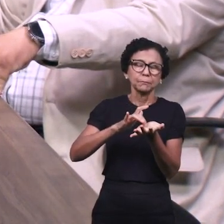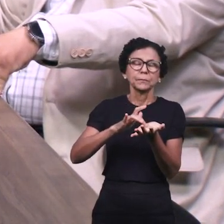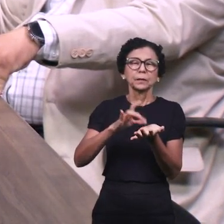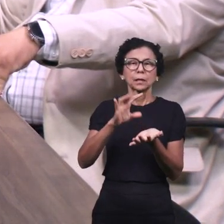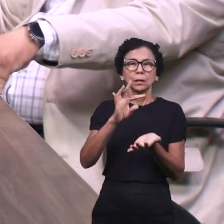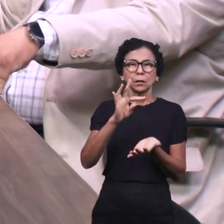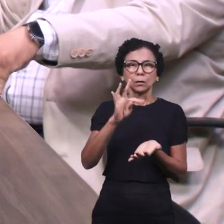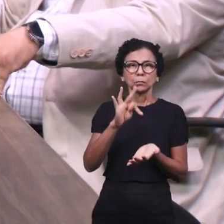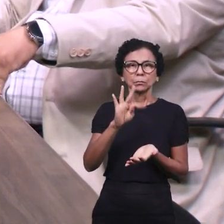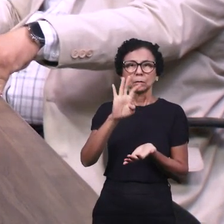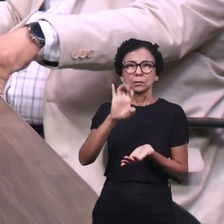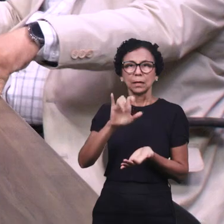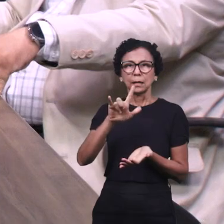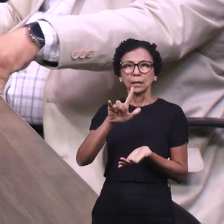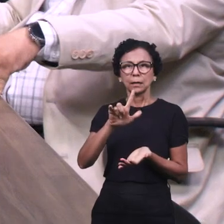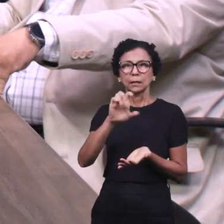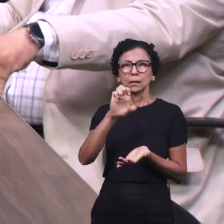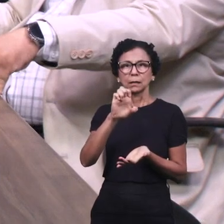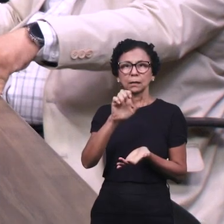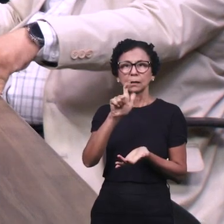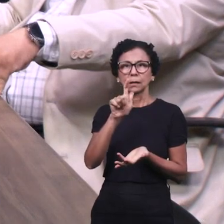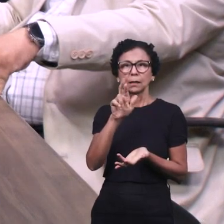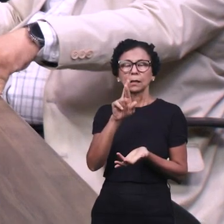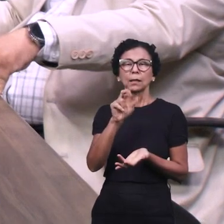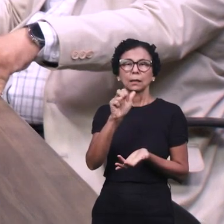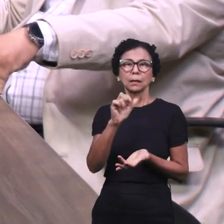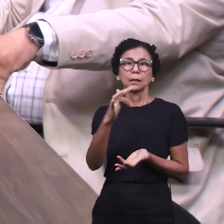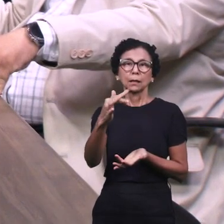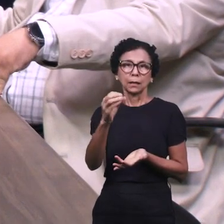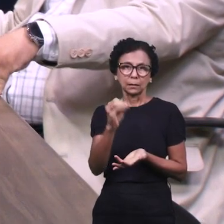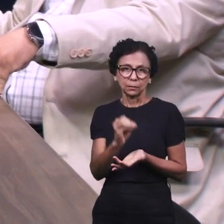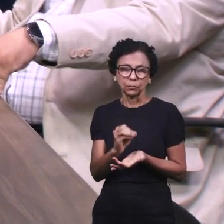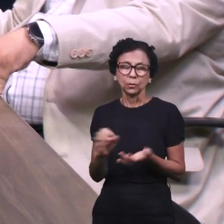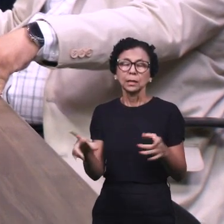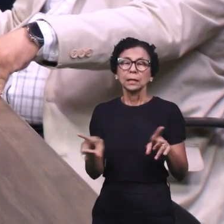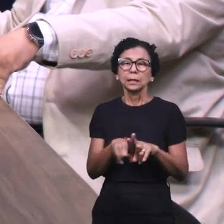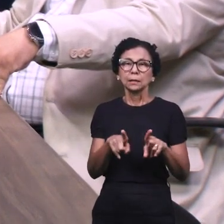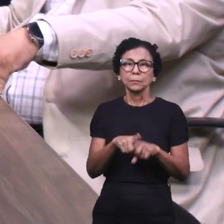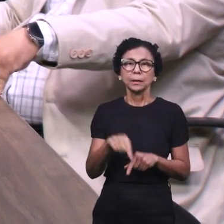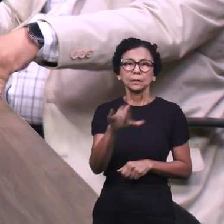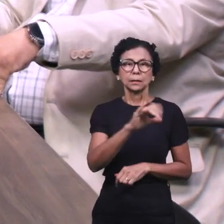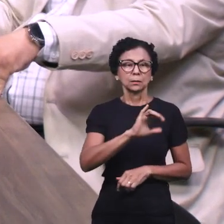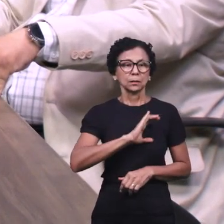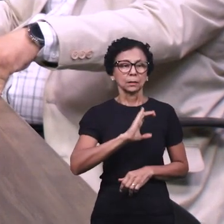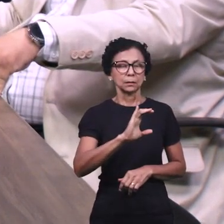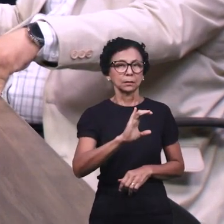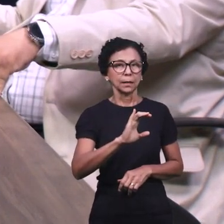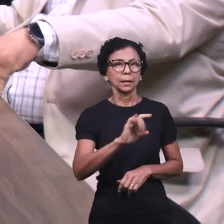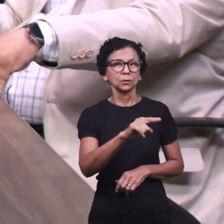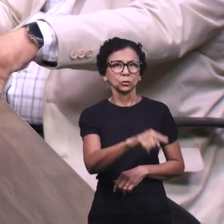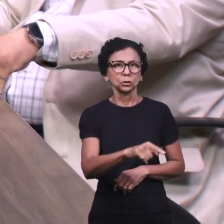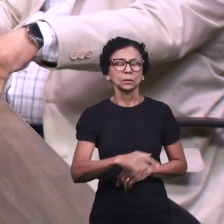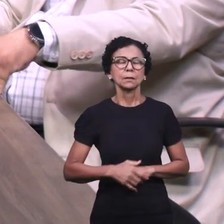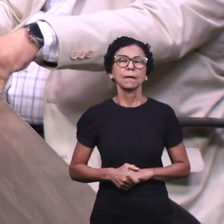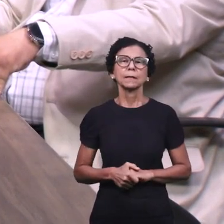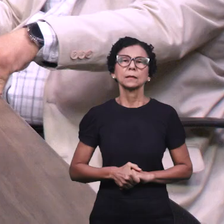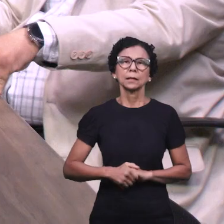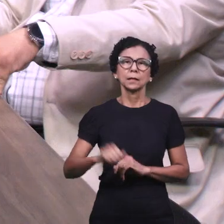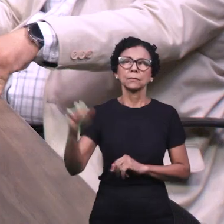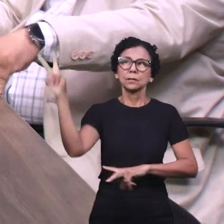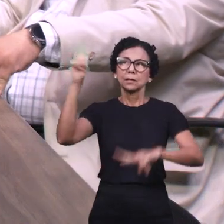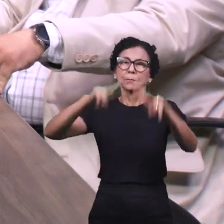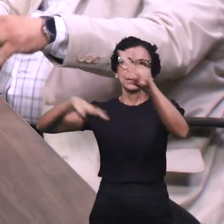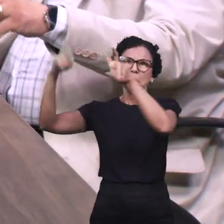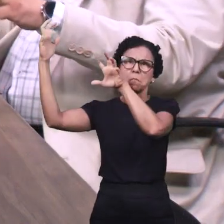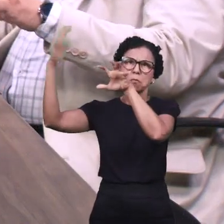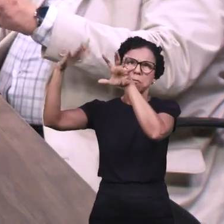1984, se eu não me engano, em Quebec, no Canadá, onde uma pequena tempestade eletromagnética parou uma usina hidrelétrica,